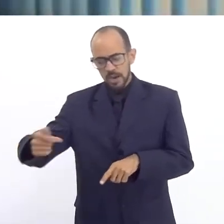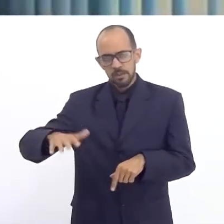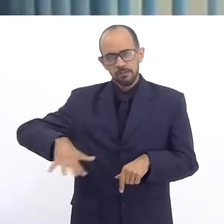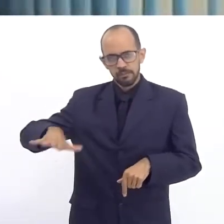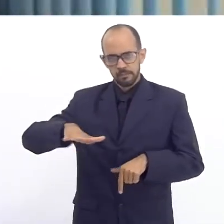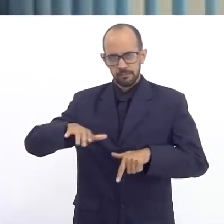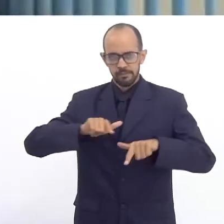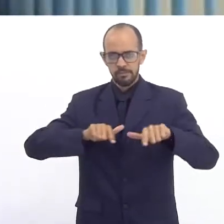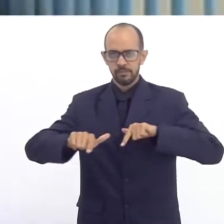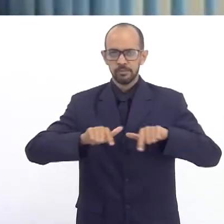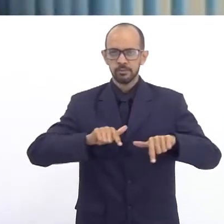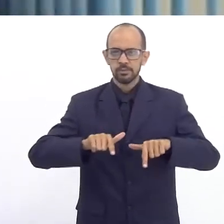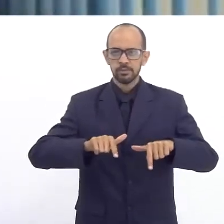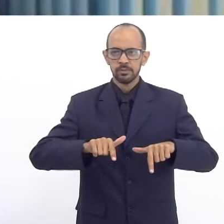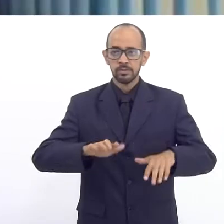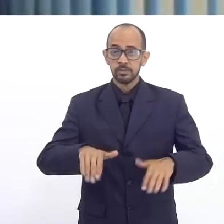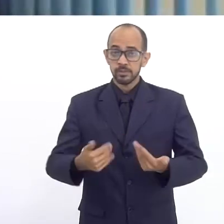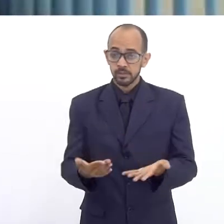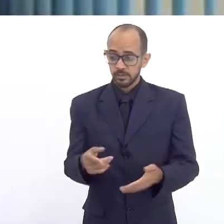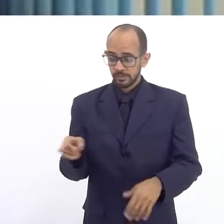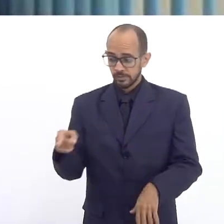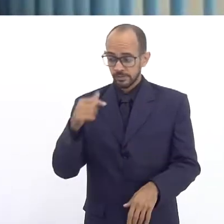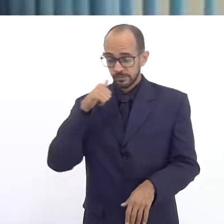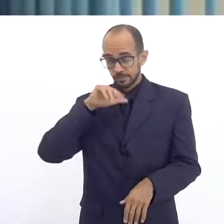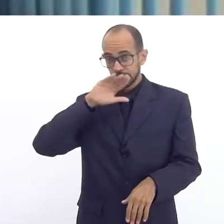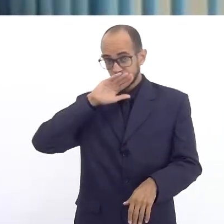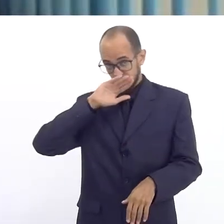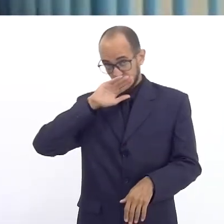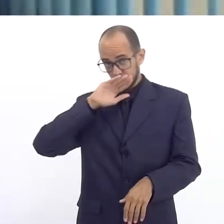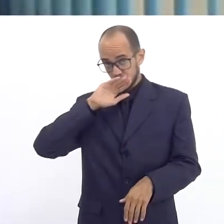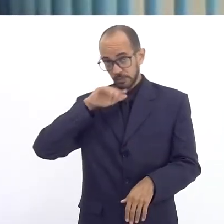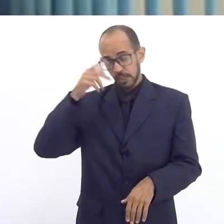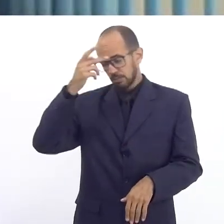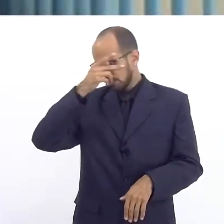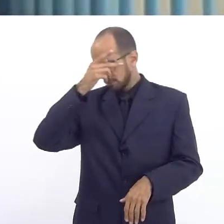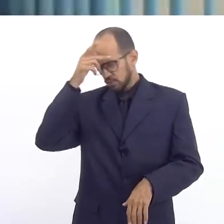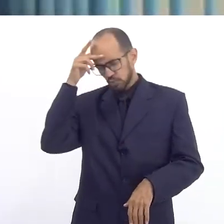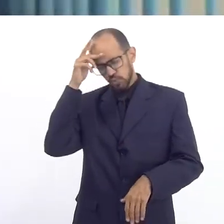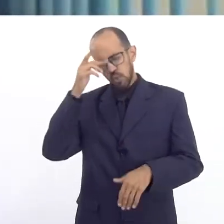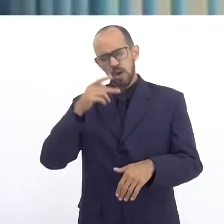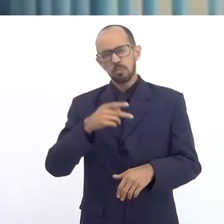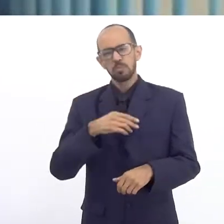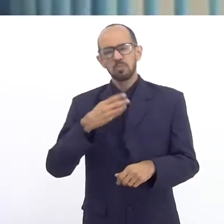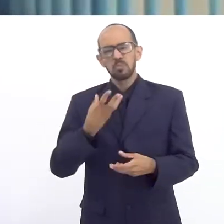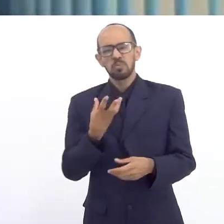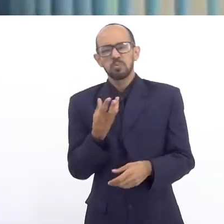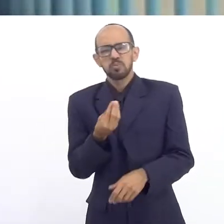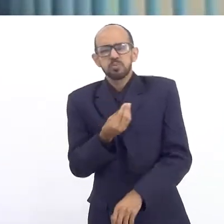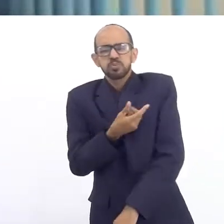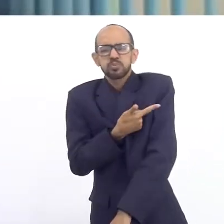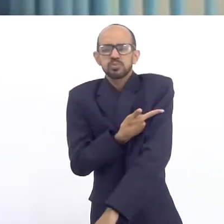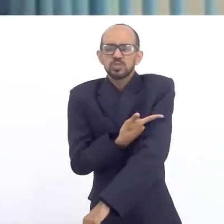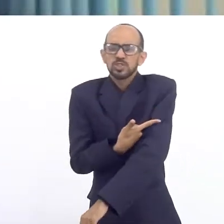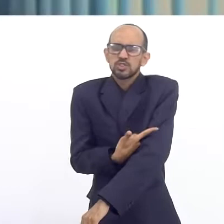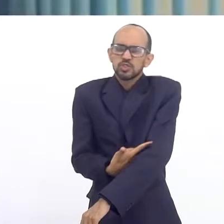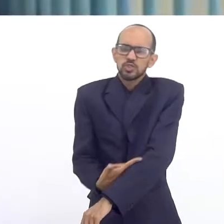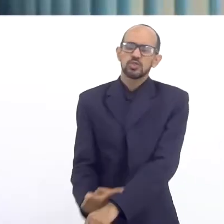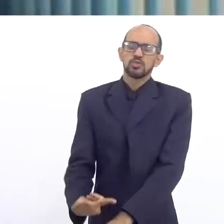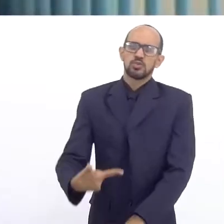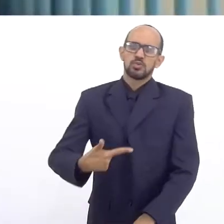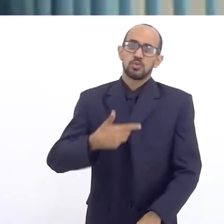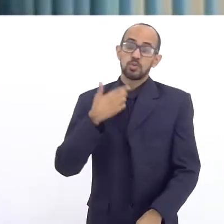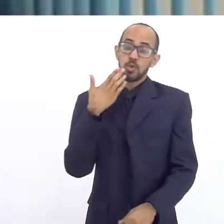saiu realmente para o mercado de trabalho. Então, a minha mãe, por exemplo, que era uma pessoa meiga, doce ao